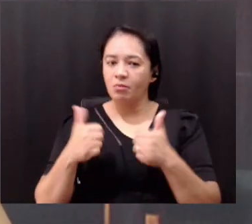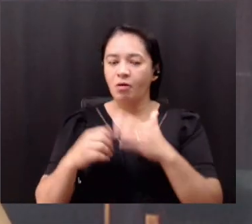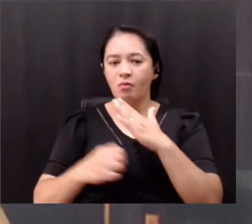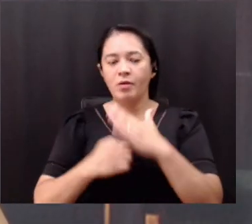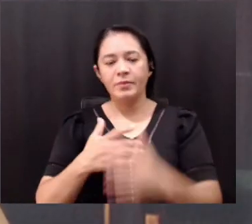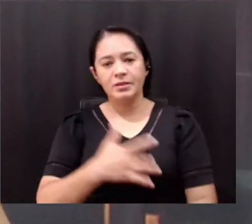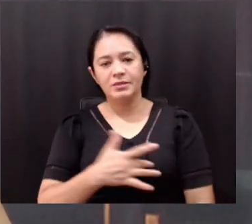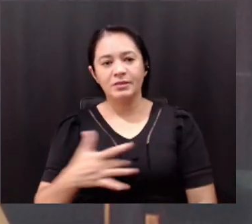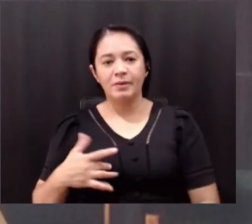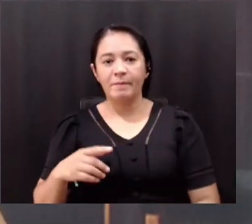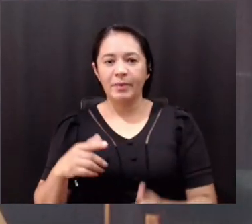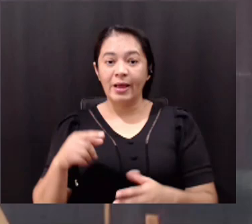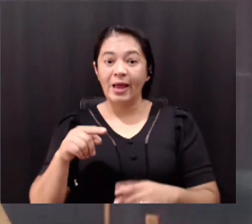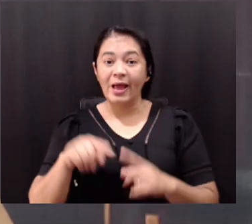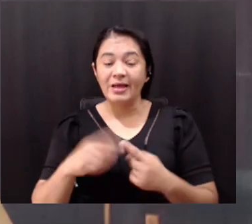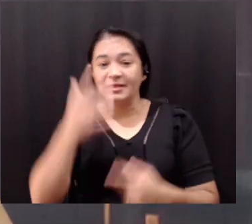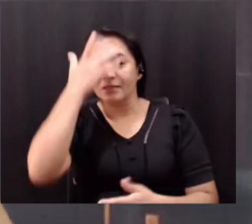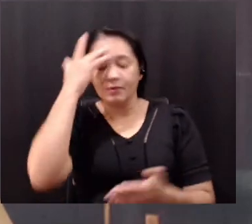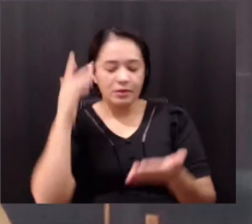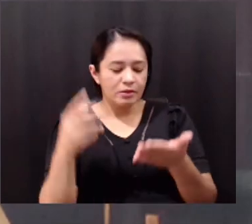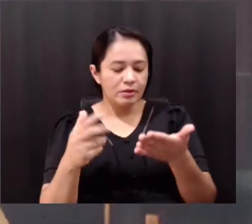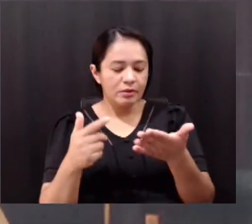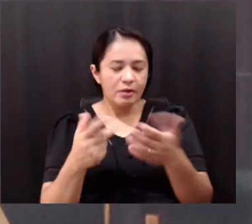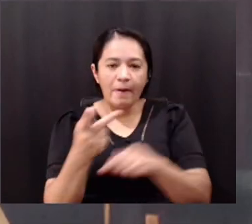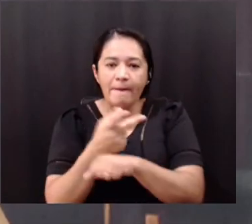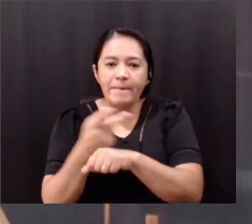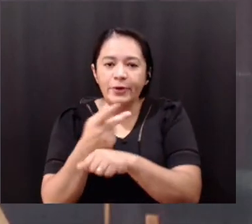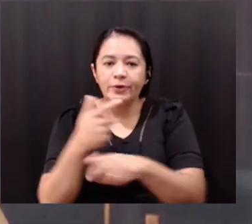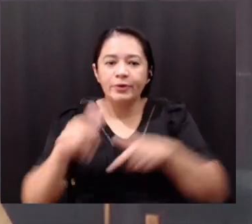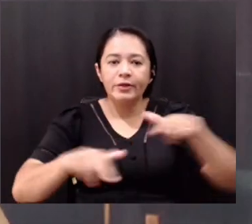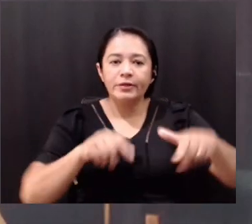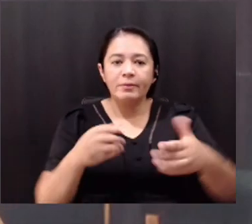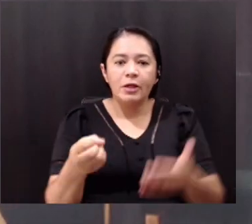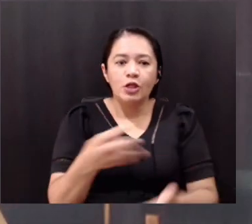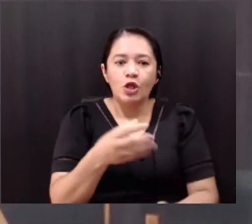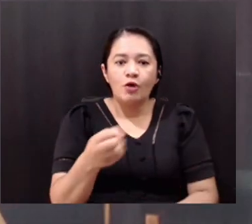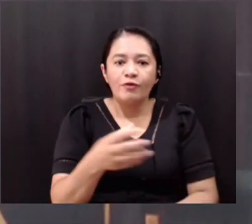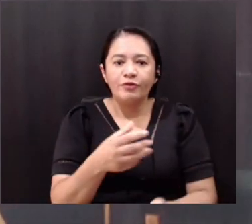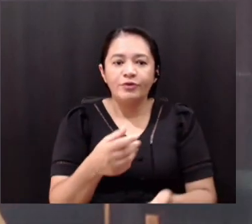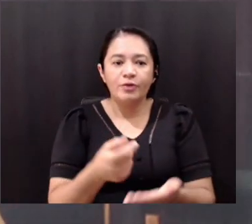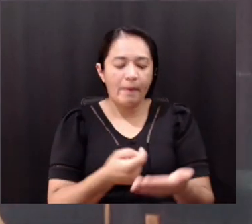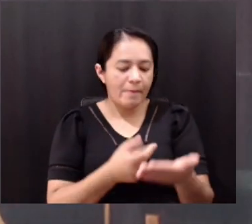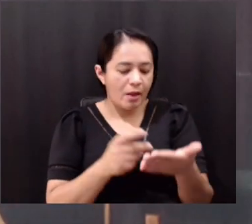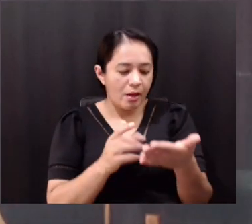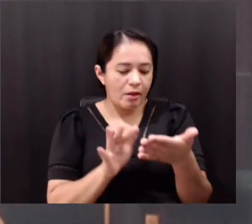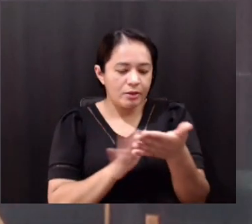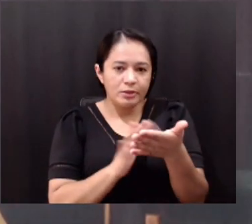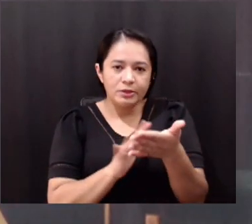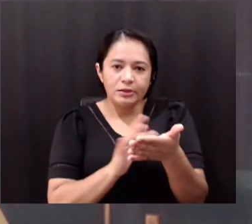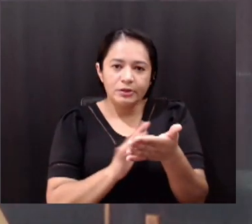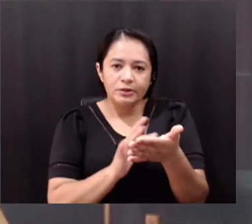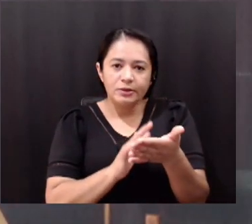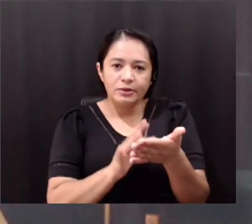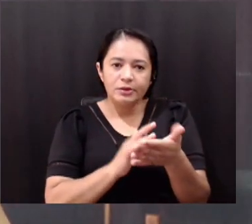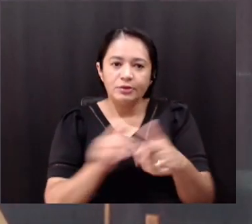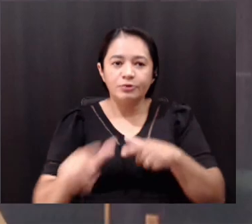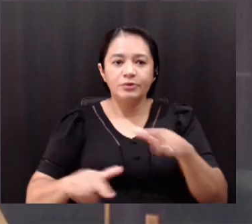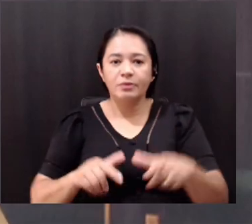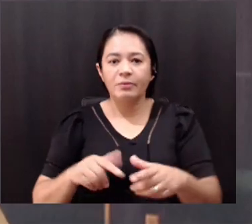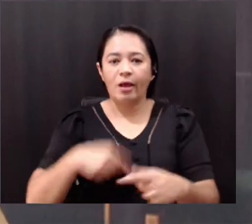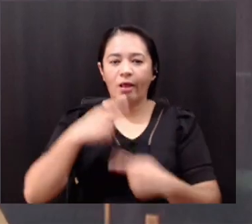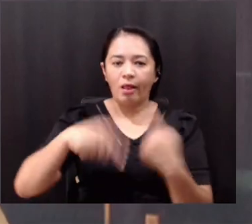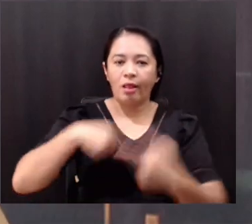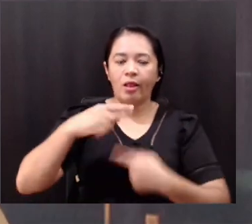buscando novos trabalhos, elas acabam ficando muito pouco tempo em cada emprego ou em cada empresa, a rotatividade